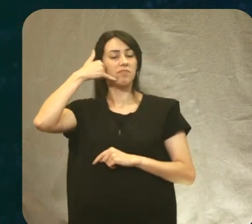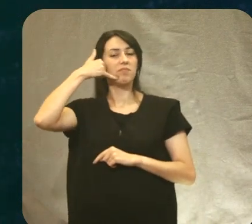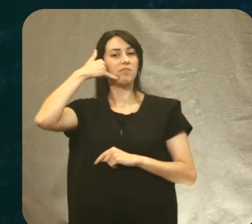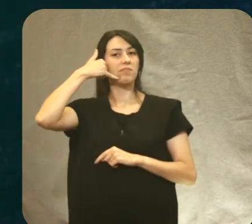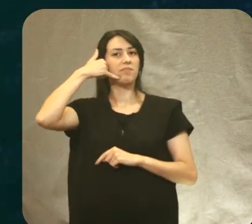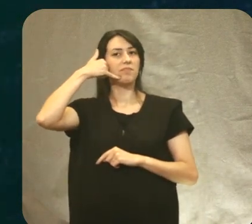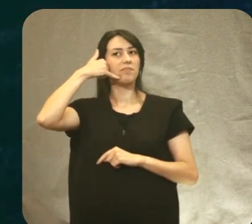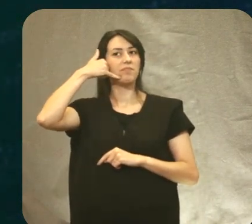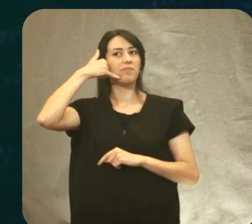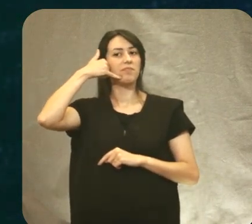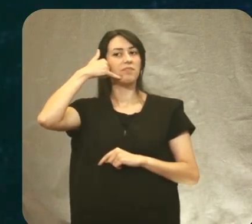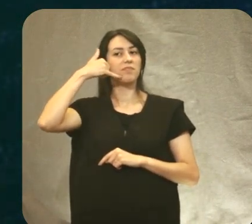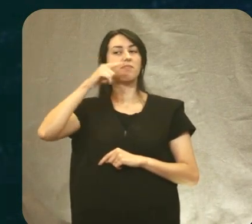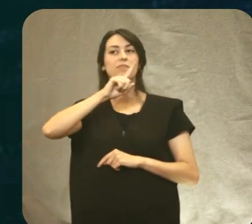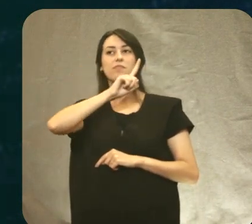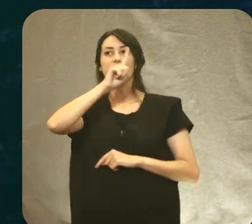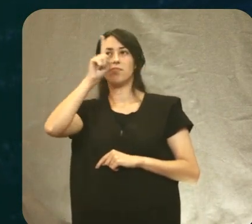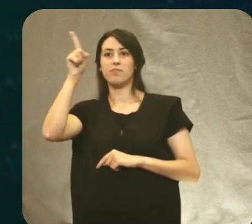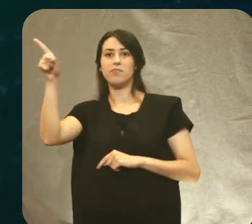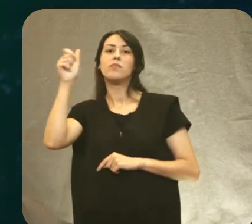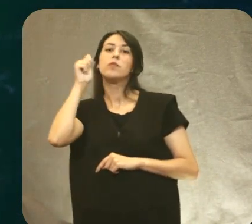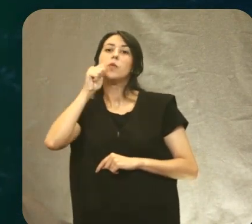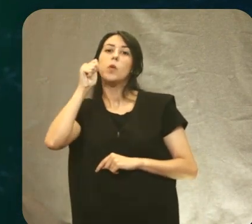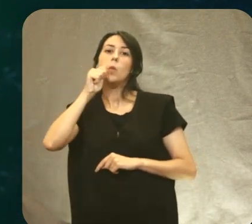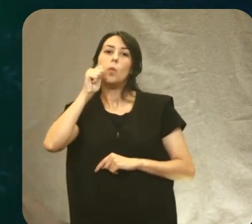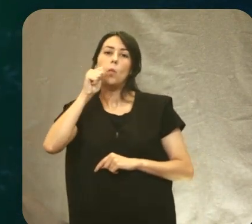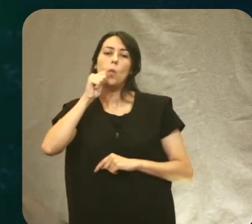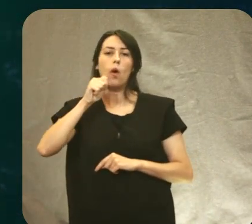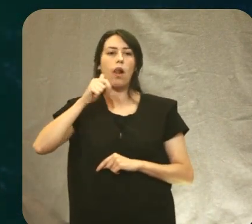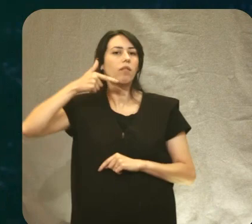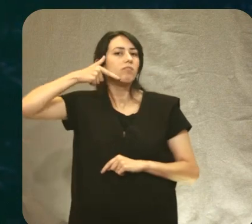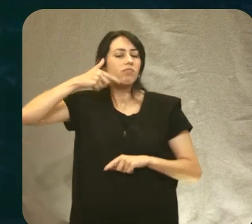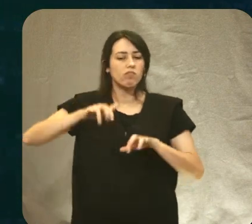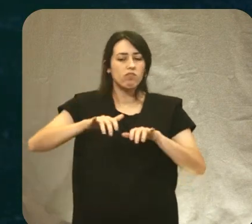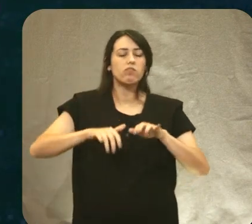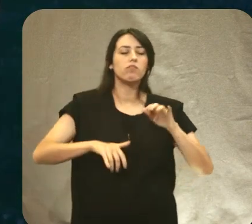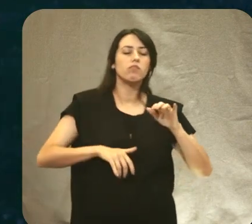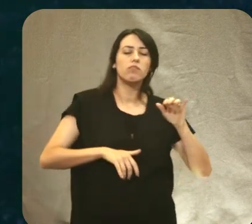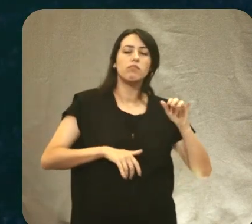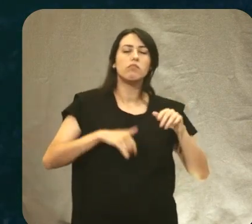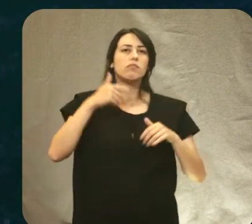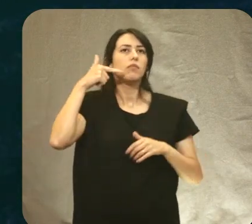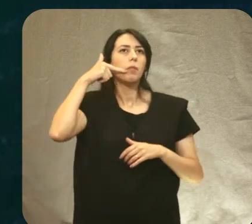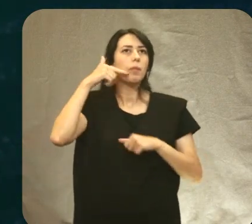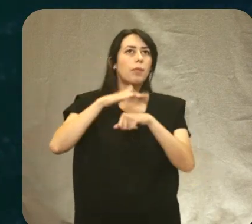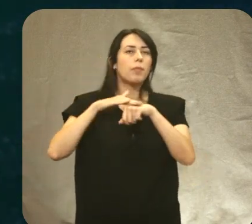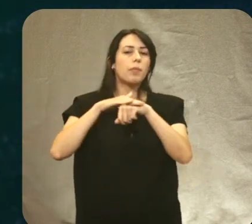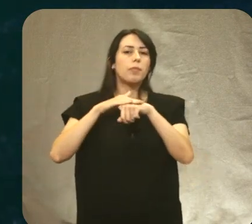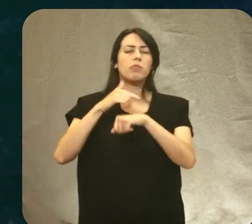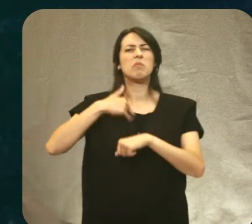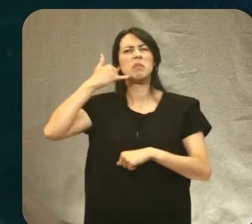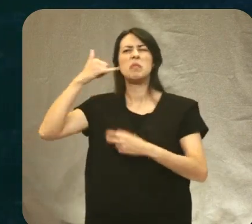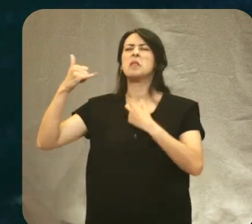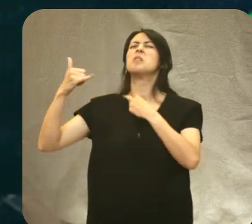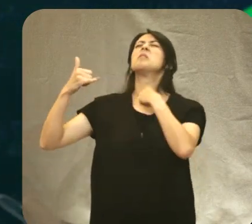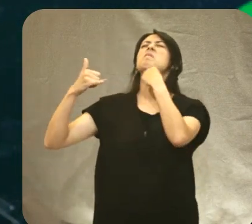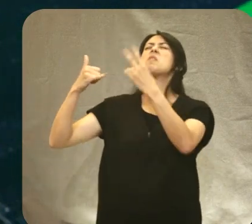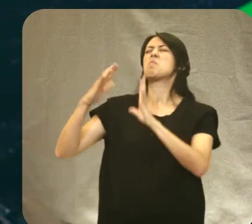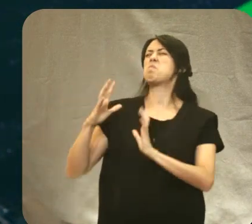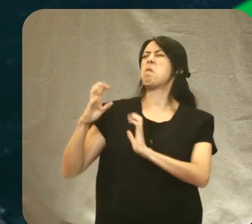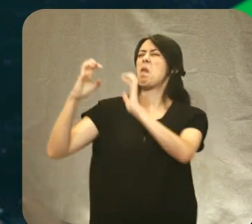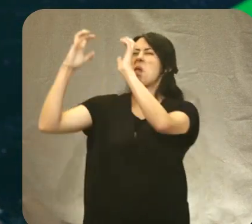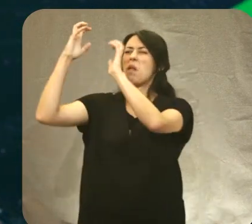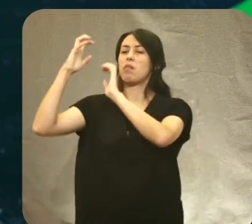Atendeu o telefone uma moça, uma atendente. E eu comecei a falar já meio bravo, assim, o tom de voz. Ela,